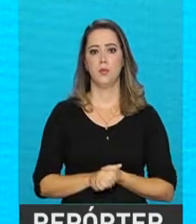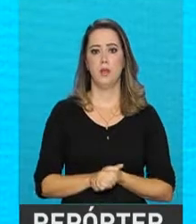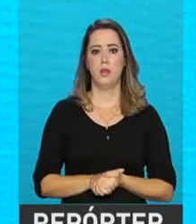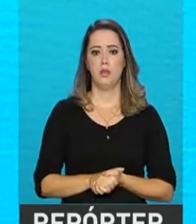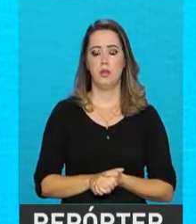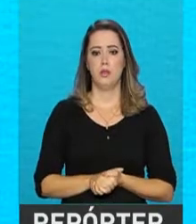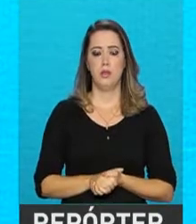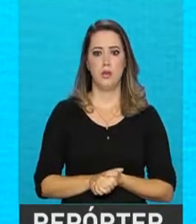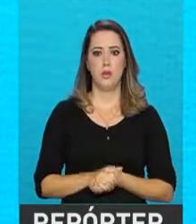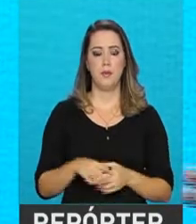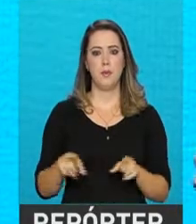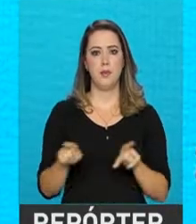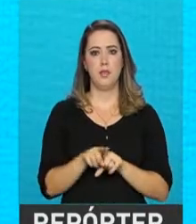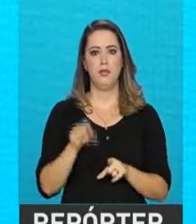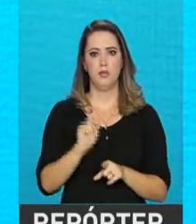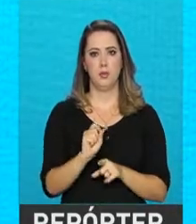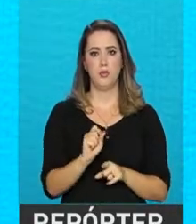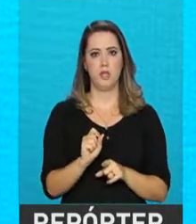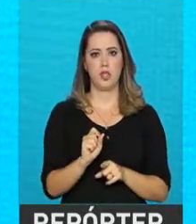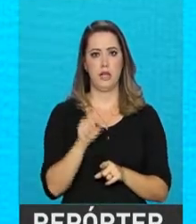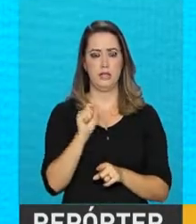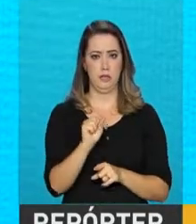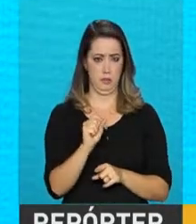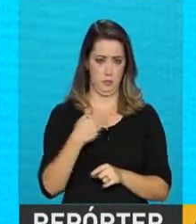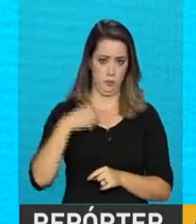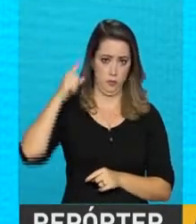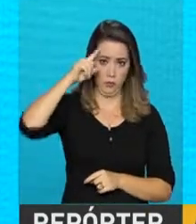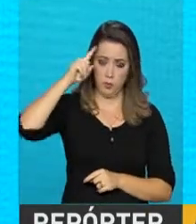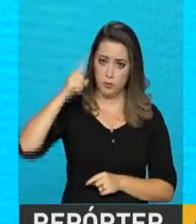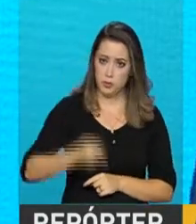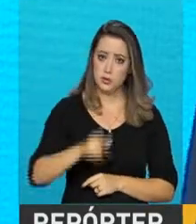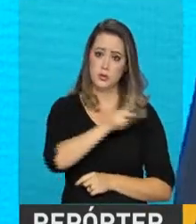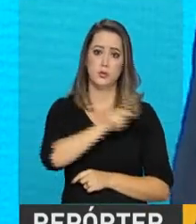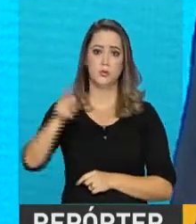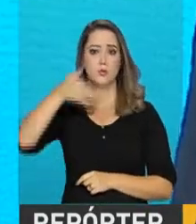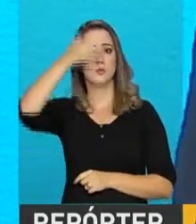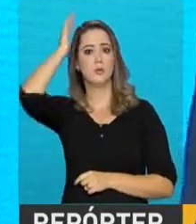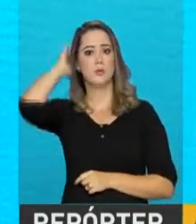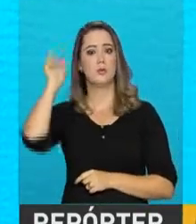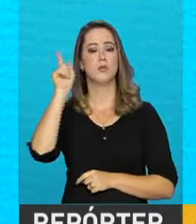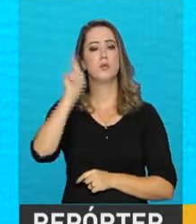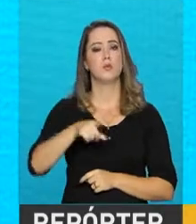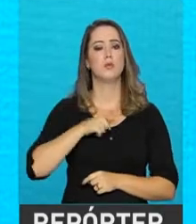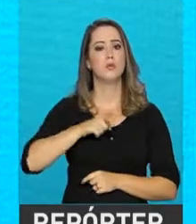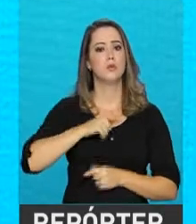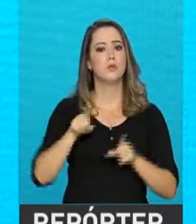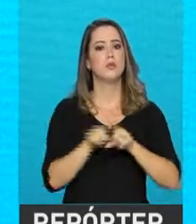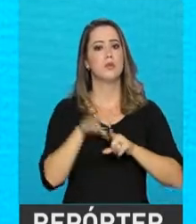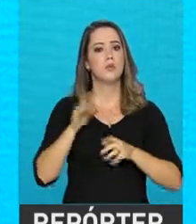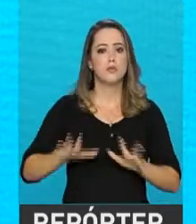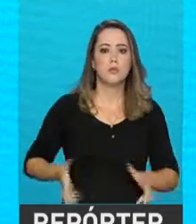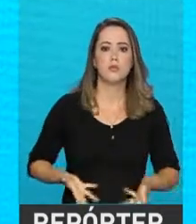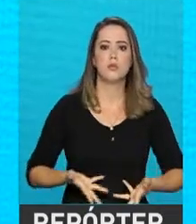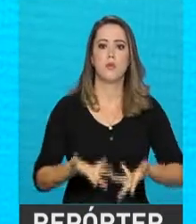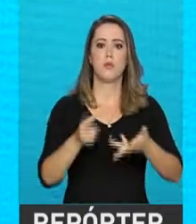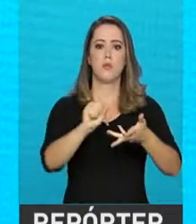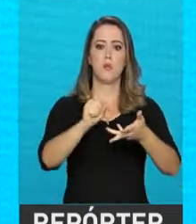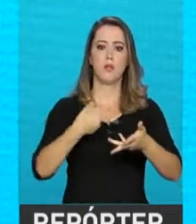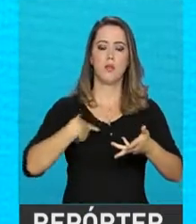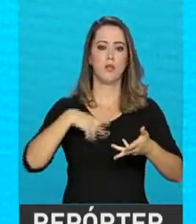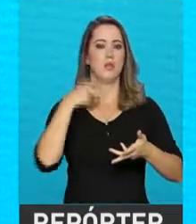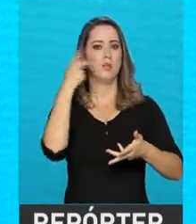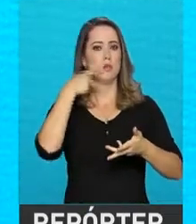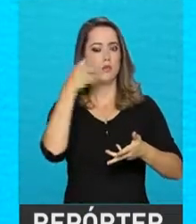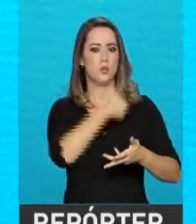a determinação do governo do presidente michel temer tem sido de fortalecer as políticas